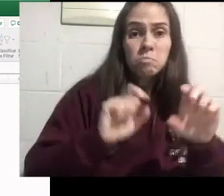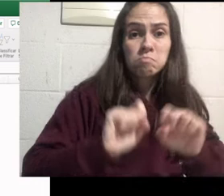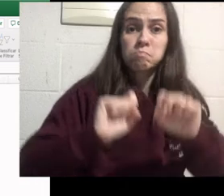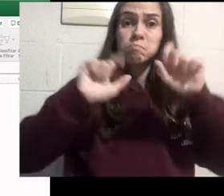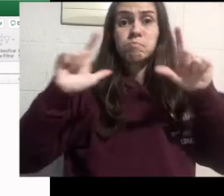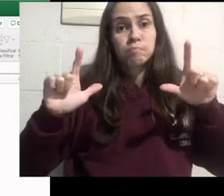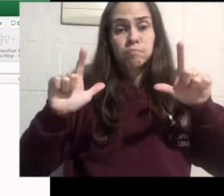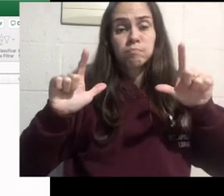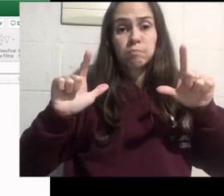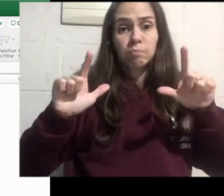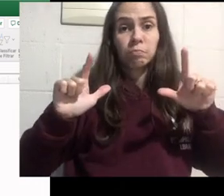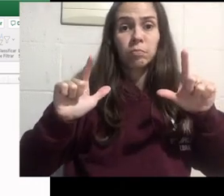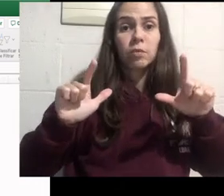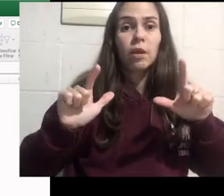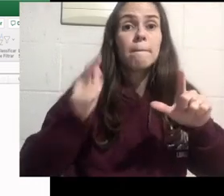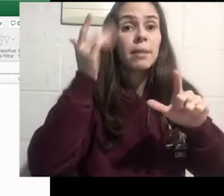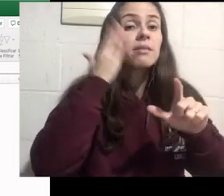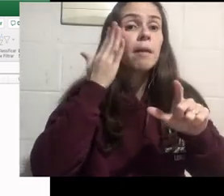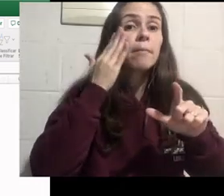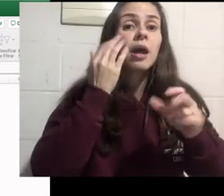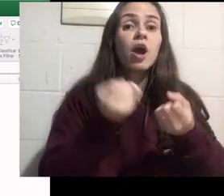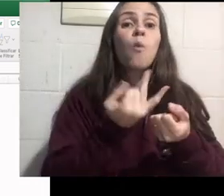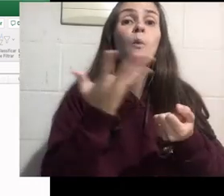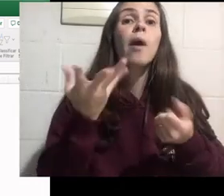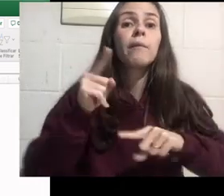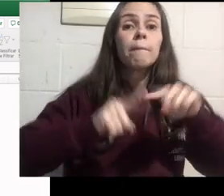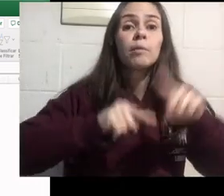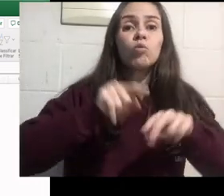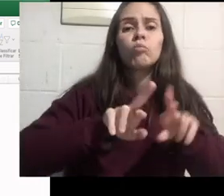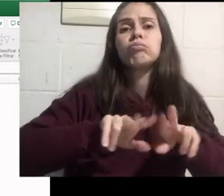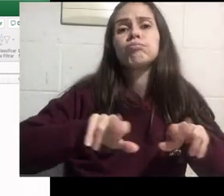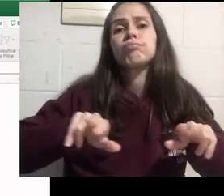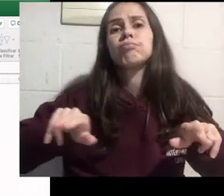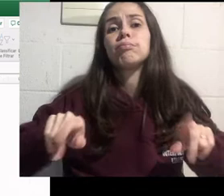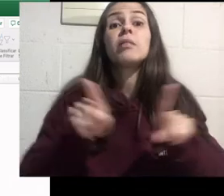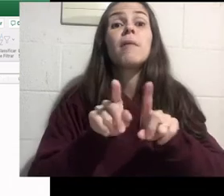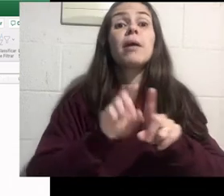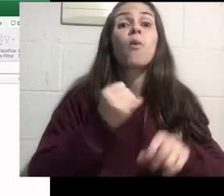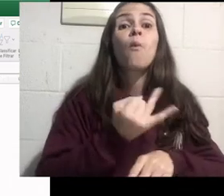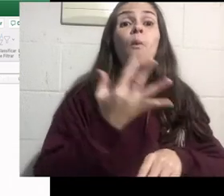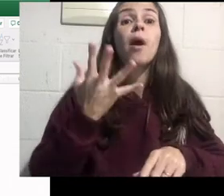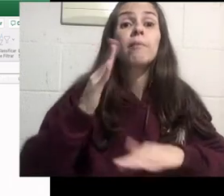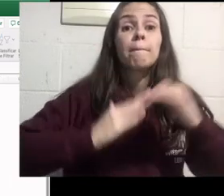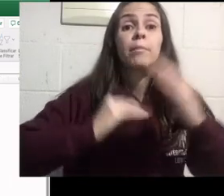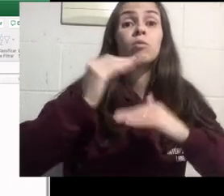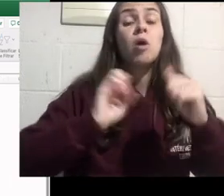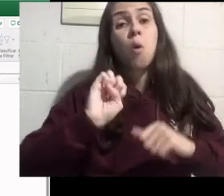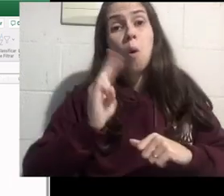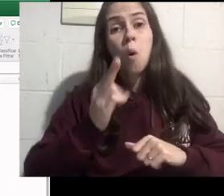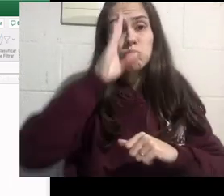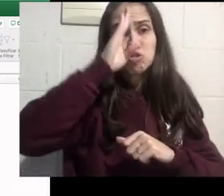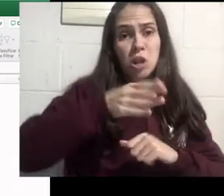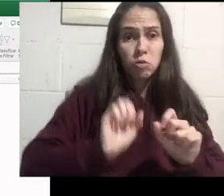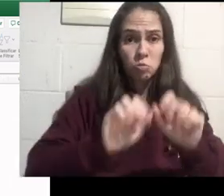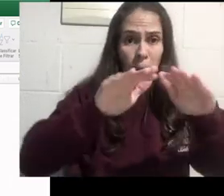aqui para fazer a definição da diversidade de produtos que vocês vão produzir e a capacidade de produção, ou vem direto aqui